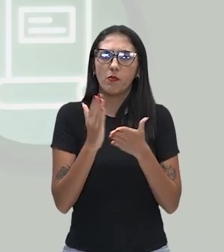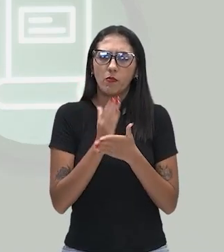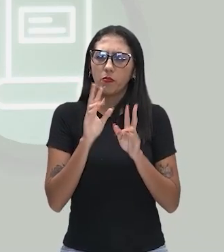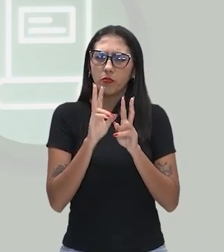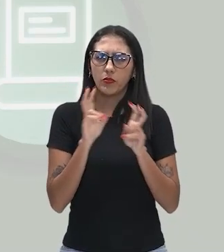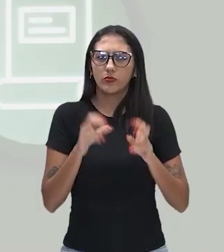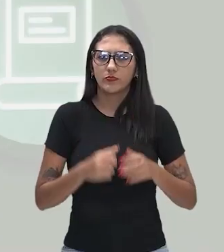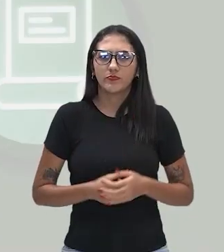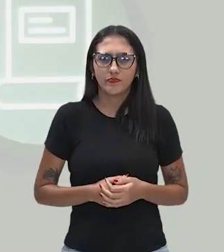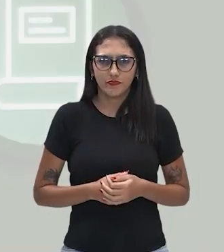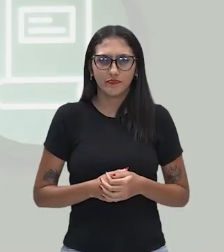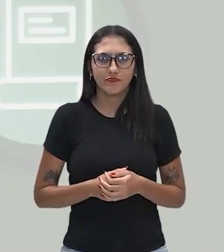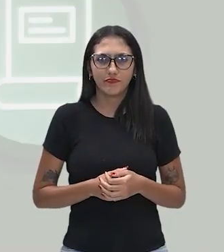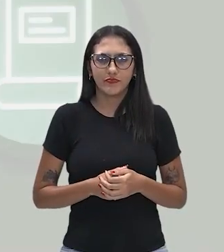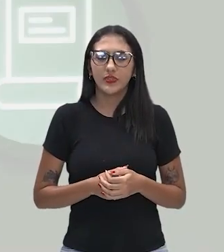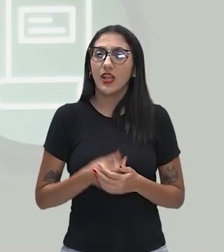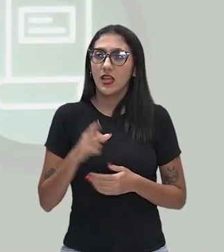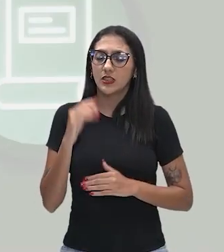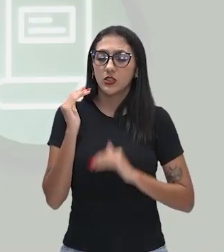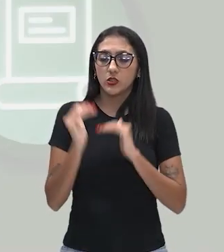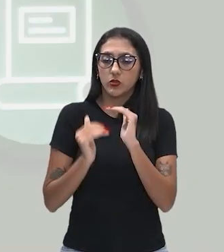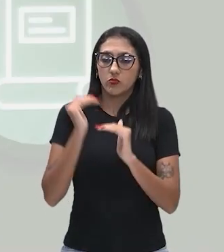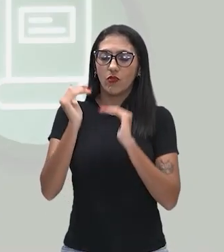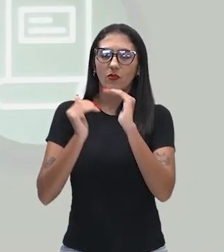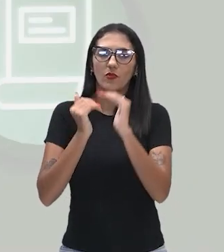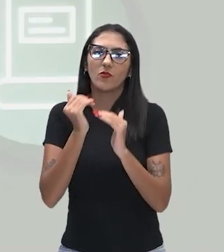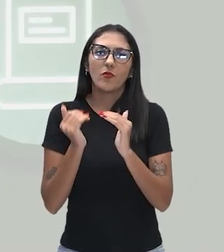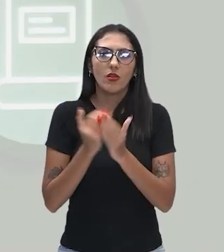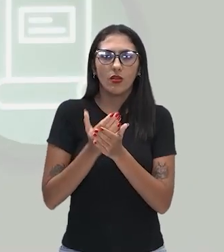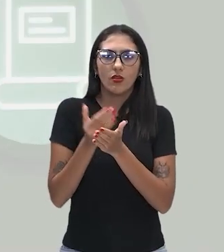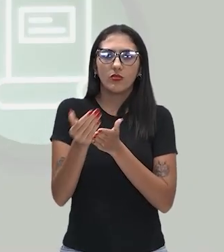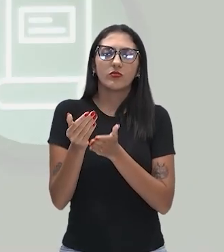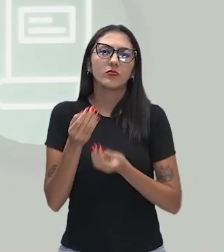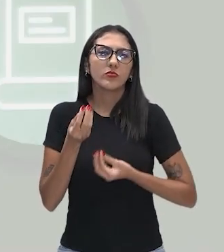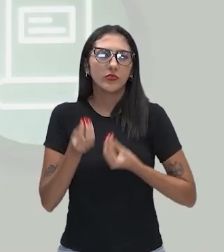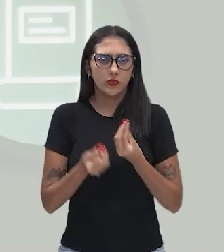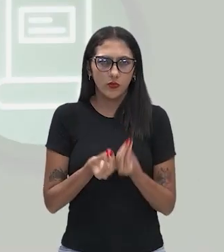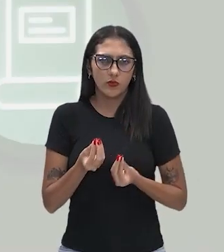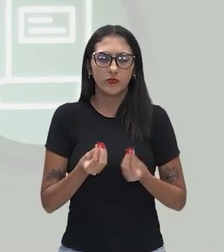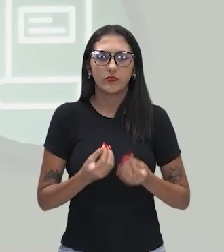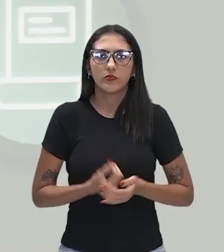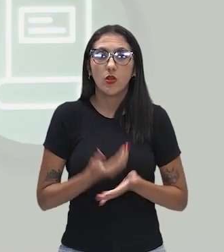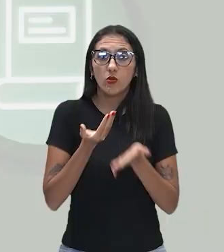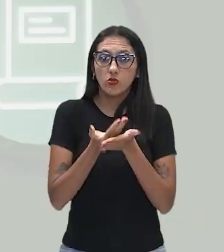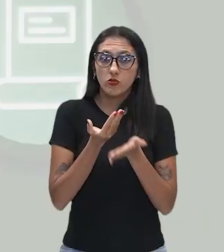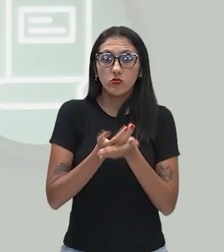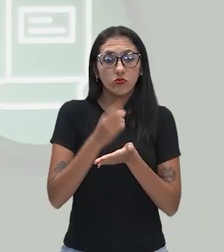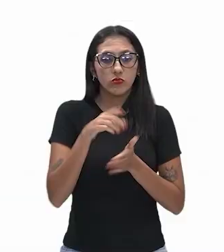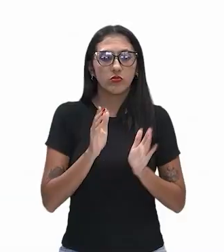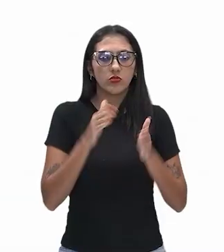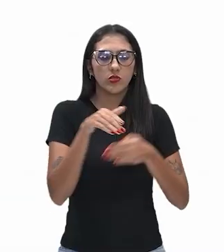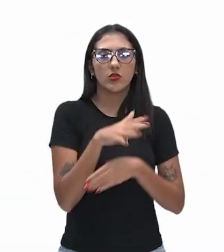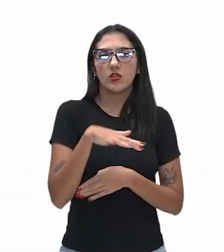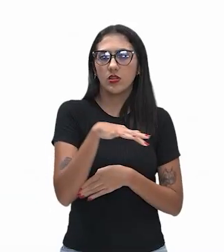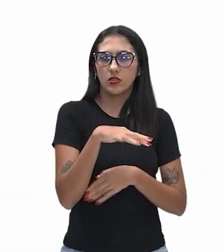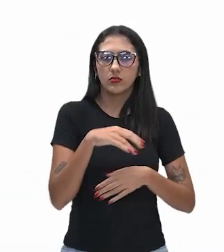bom? E esses desenvolvimentos começaram com o estudo desse campo de pesquisa. Olha só, dá uma